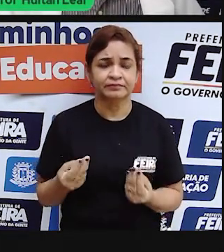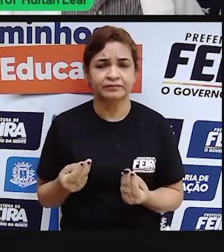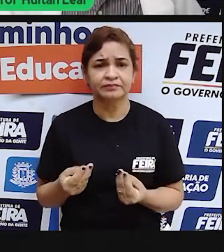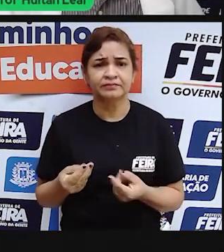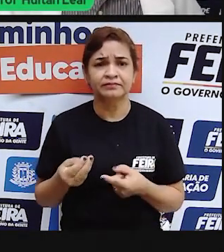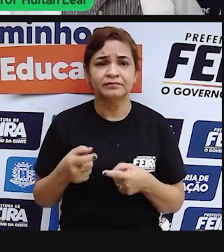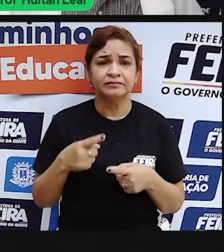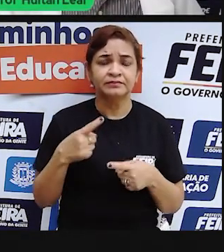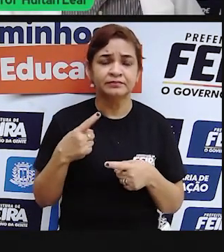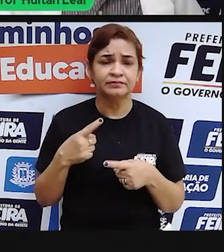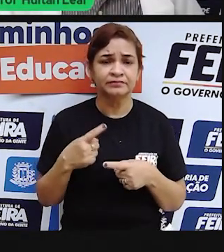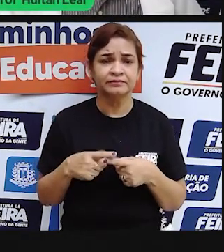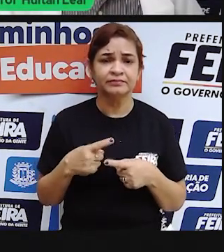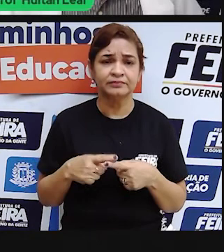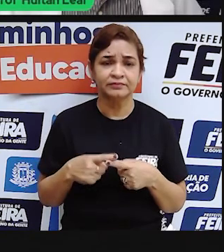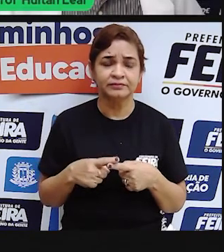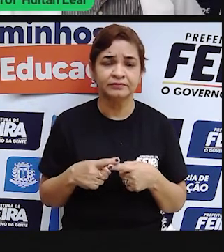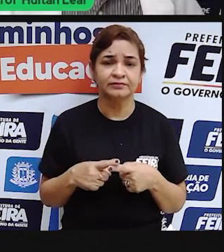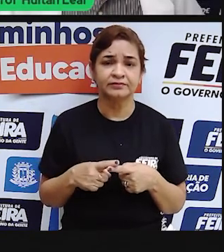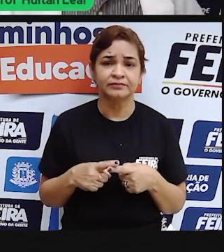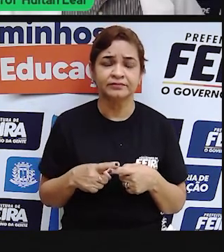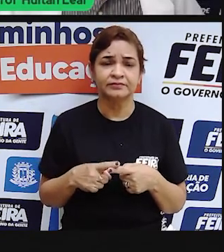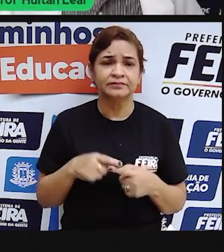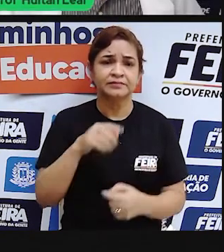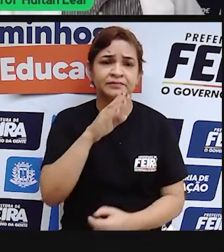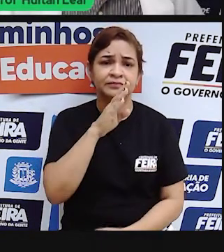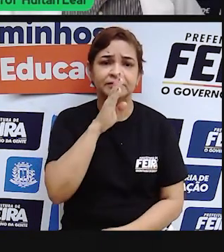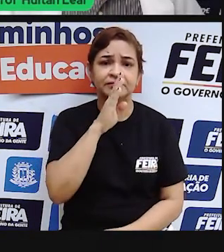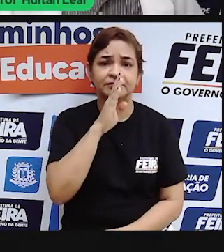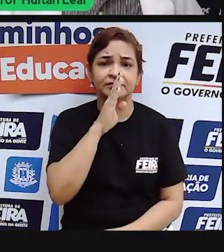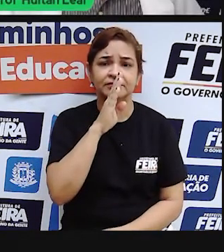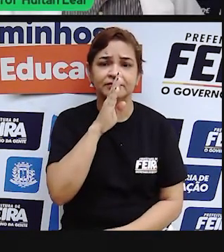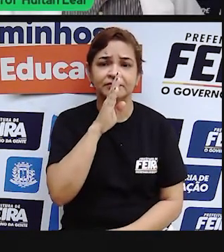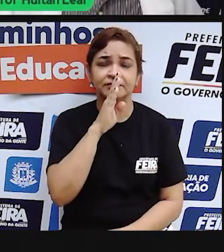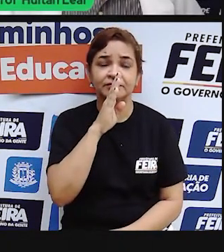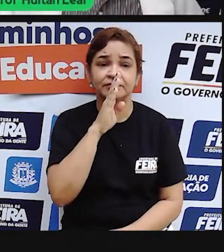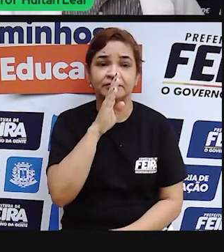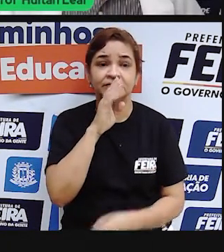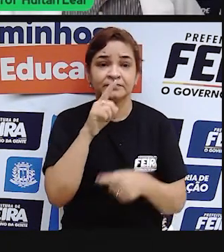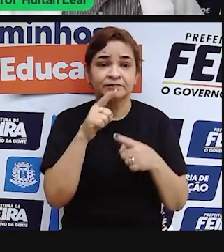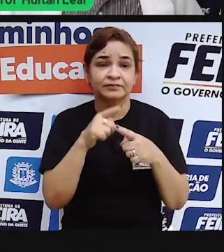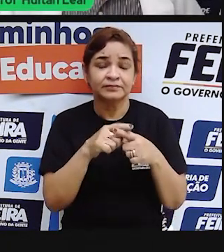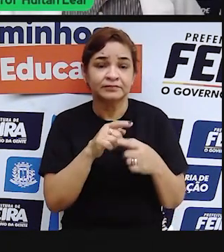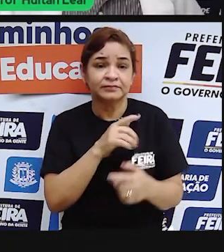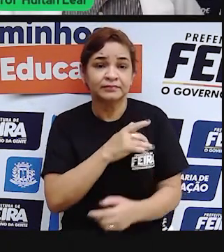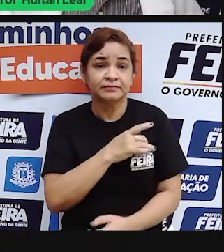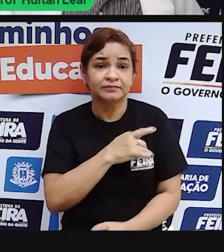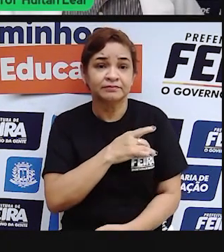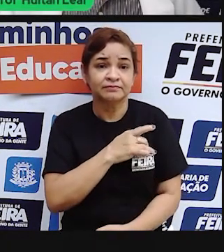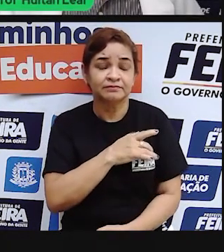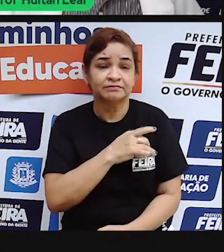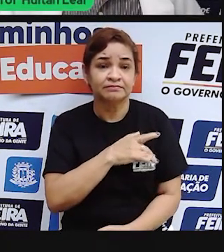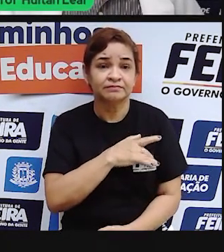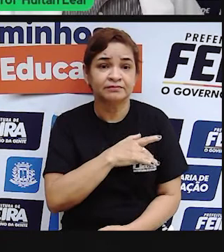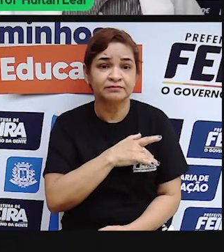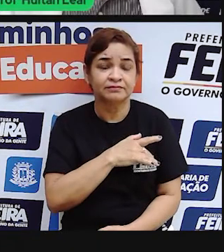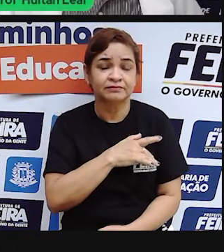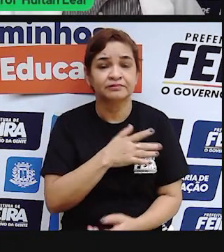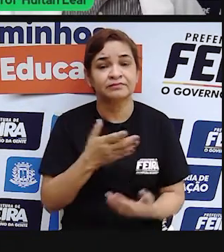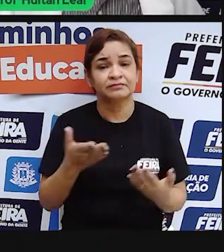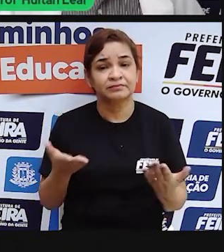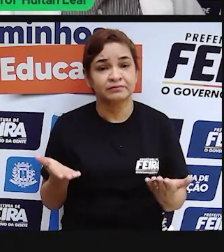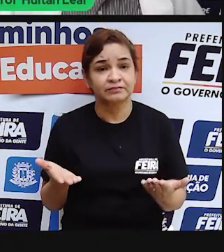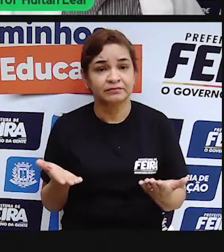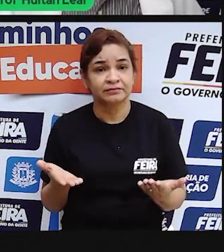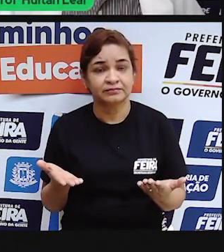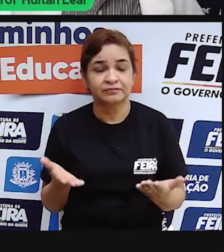ação, Pedro foi calado pelo medo. Quem foi que fez Pedro calar?